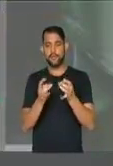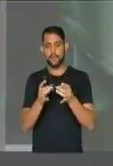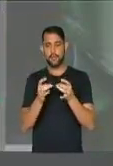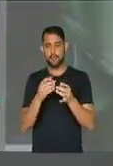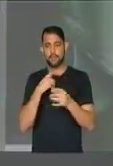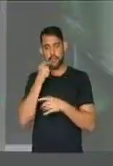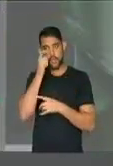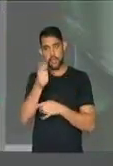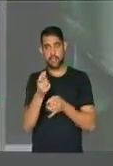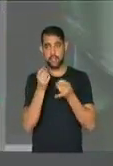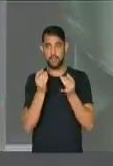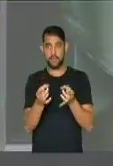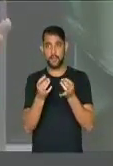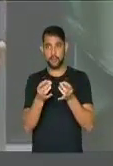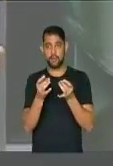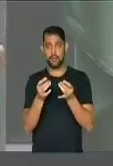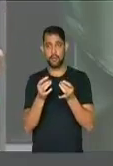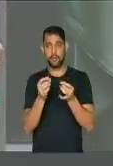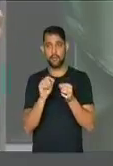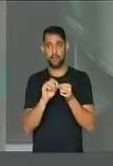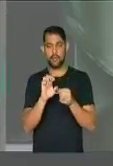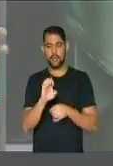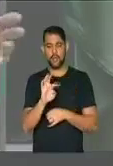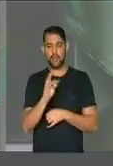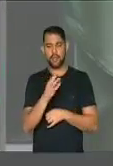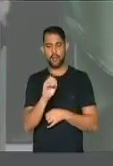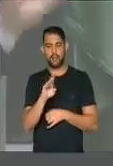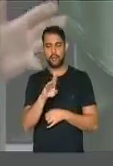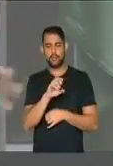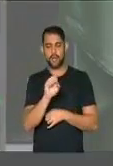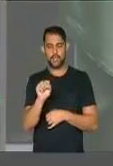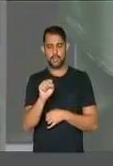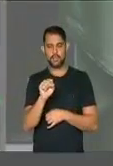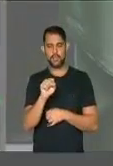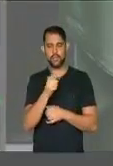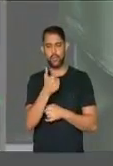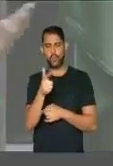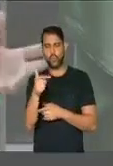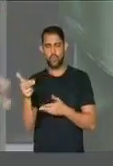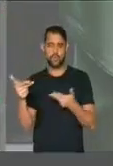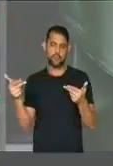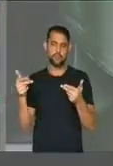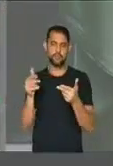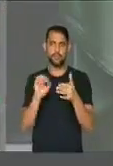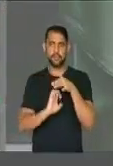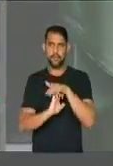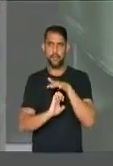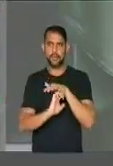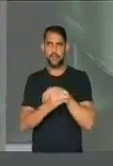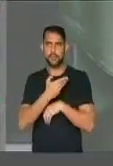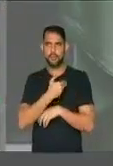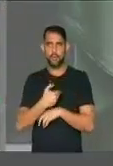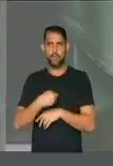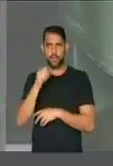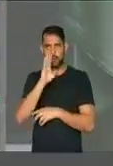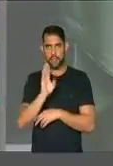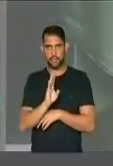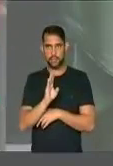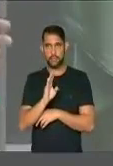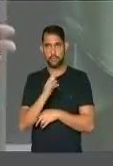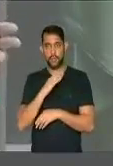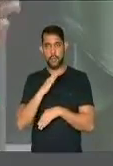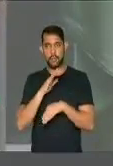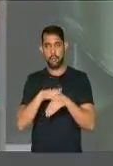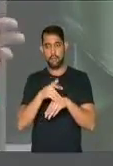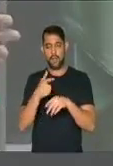privatização, o interesse de privatização da Eletrobras e mais um conjunto de outras empresas estatais.